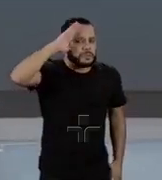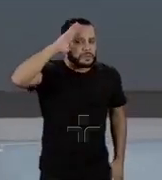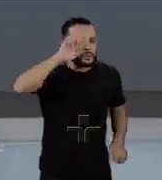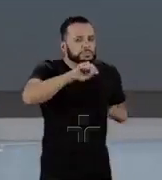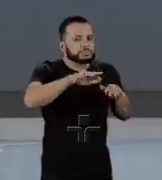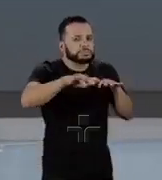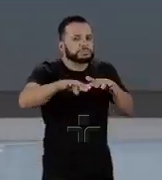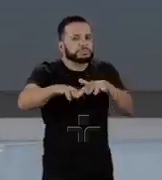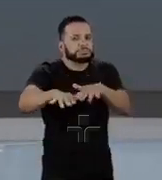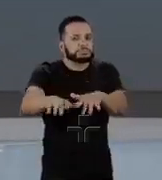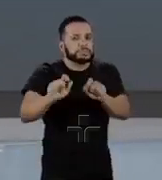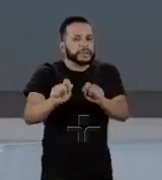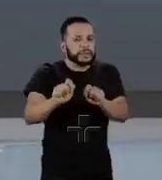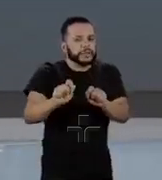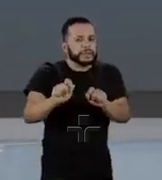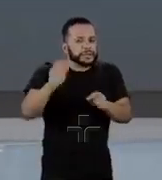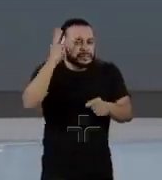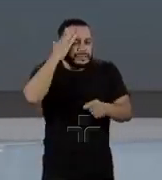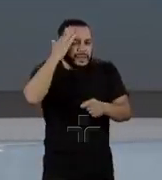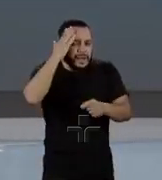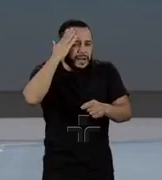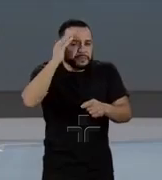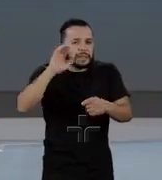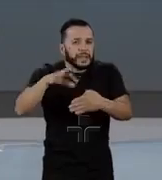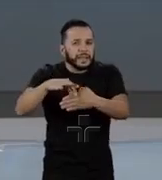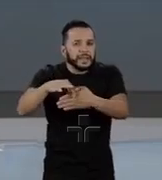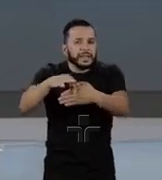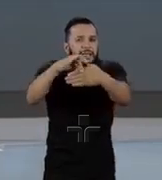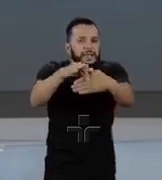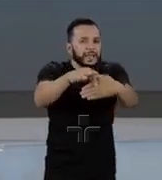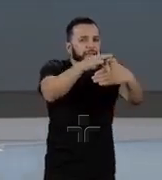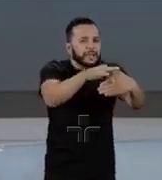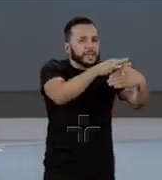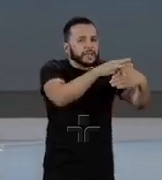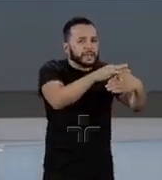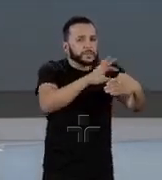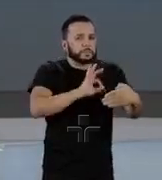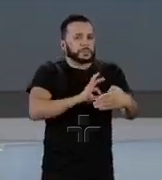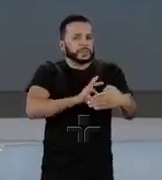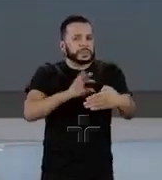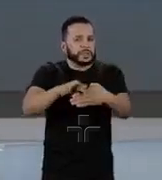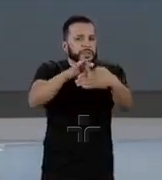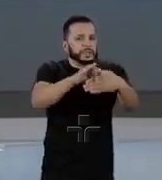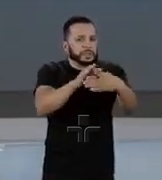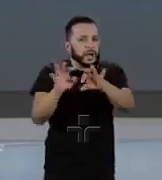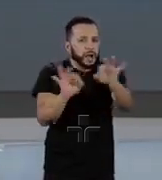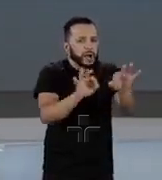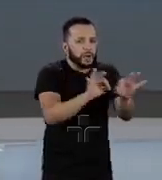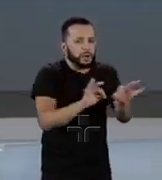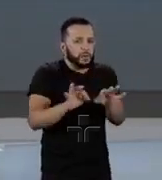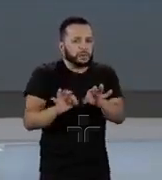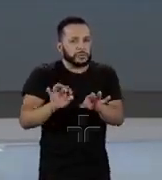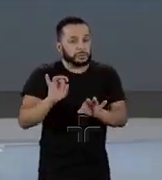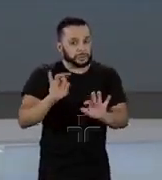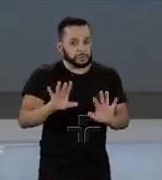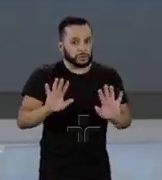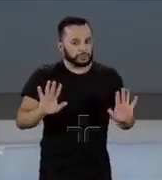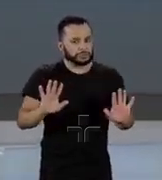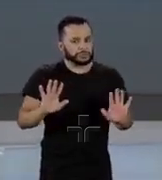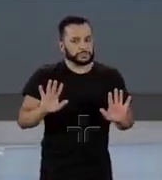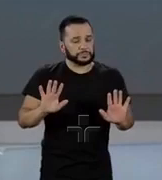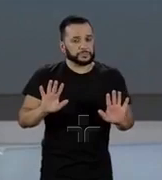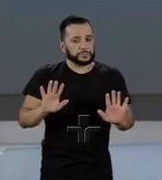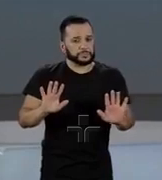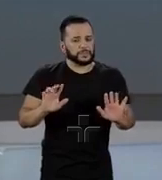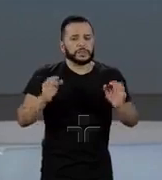né? Reorganizar a operação policial. E aí eu acho que a matéria é muito boa nesses três sentidos. De um lado,